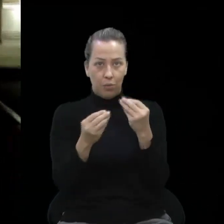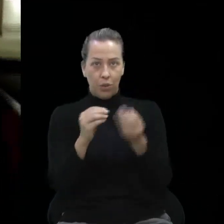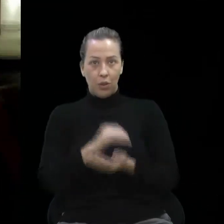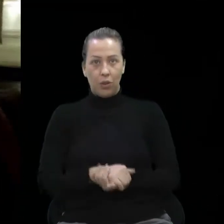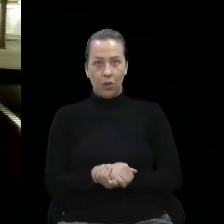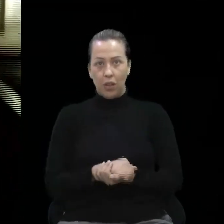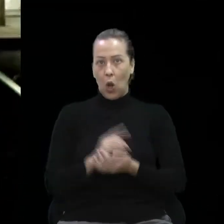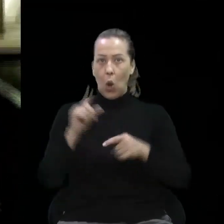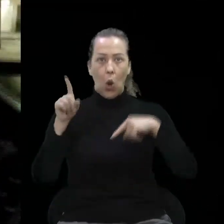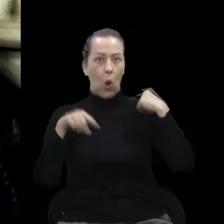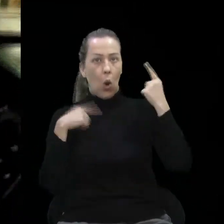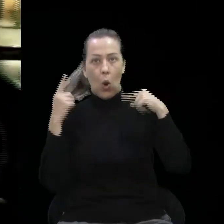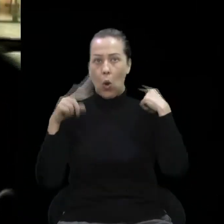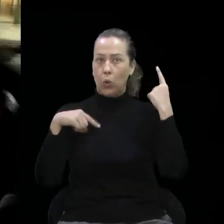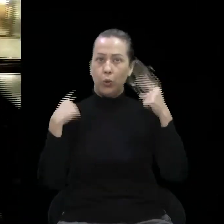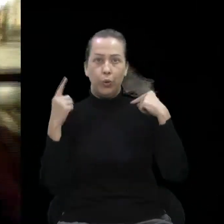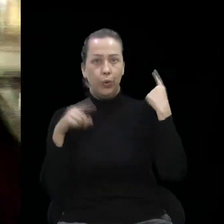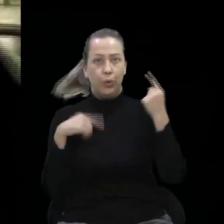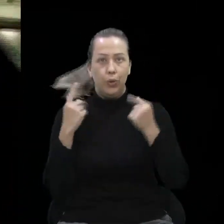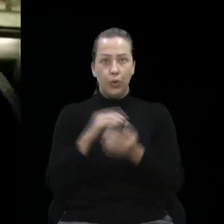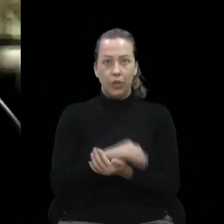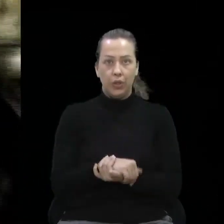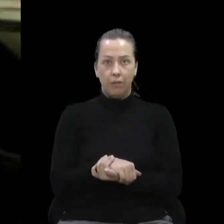Que loucura.